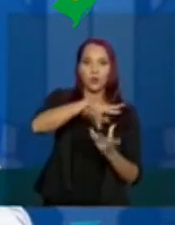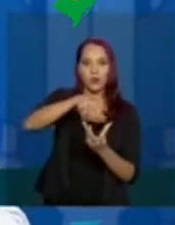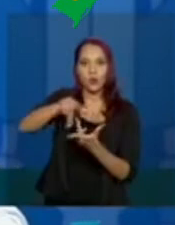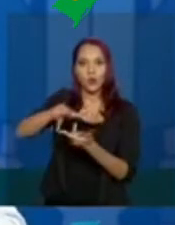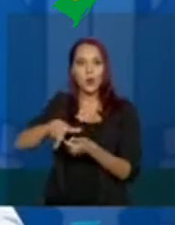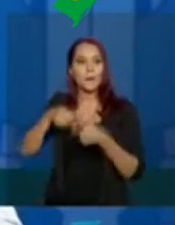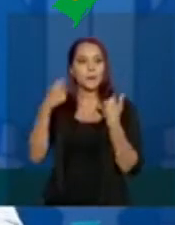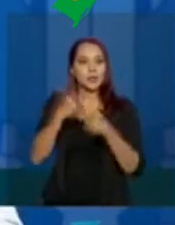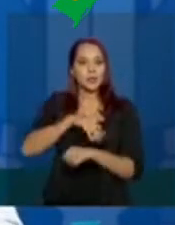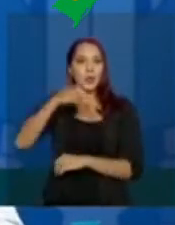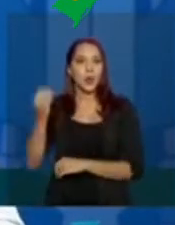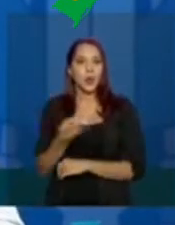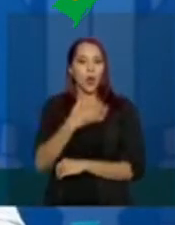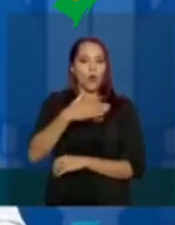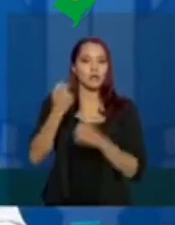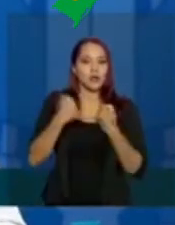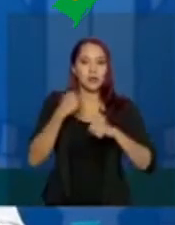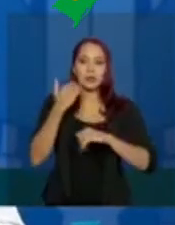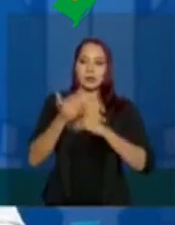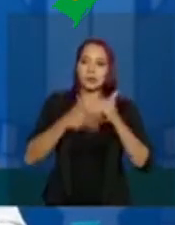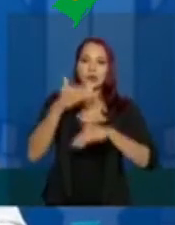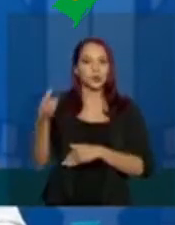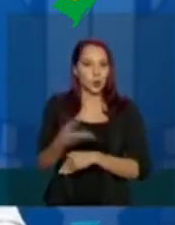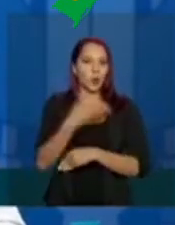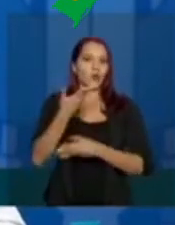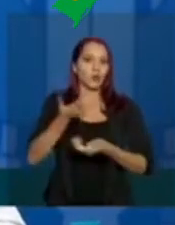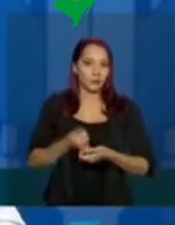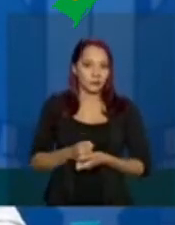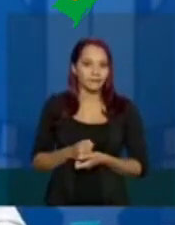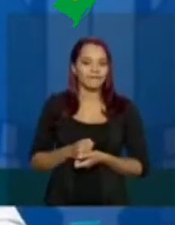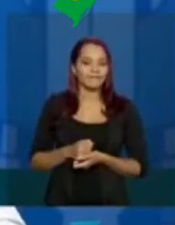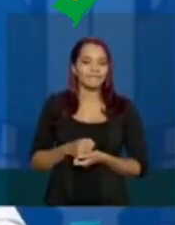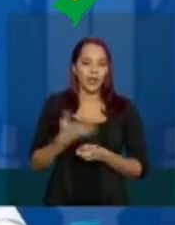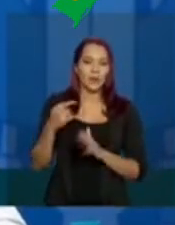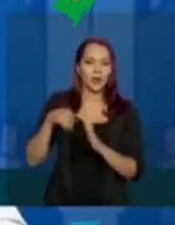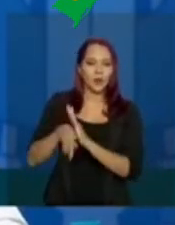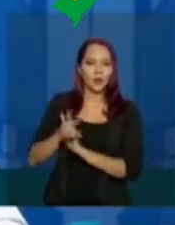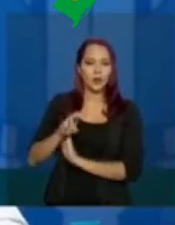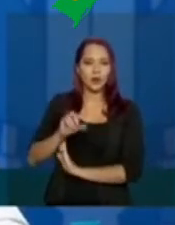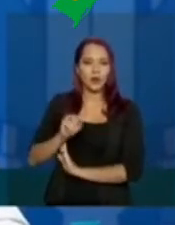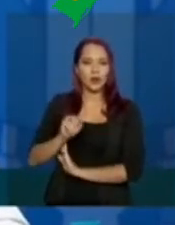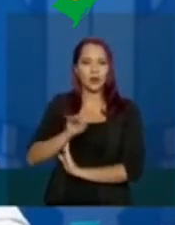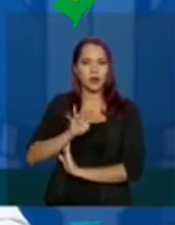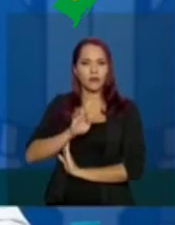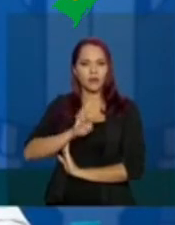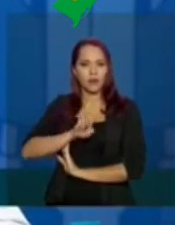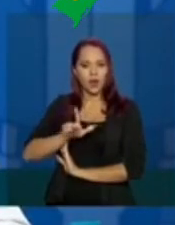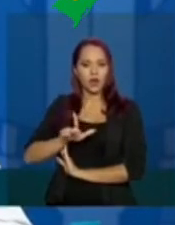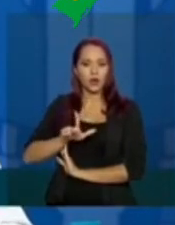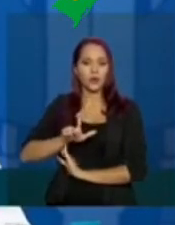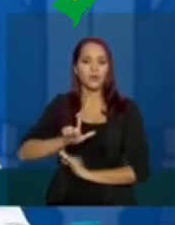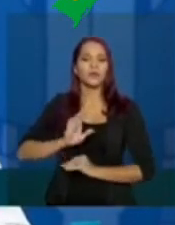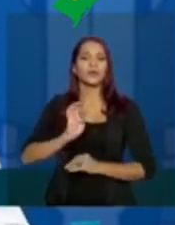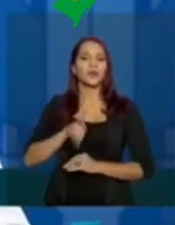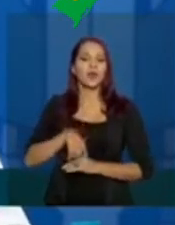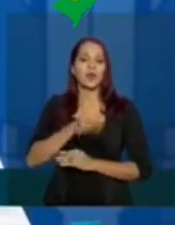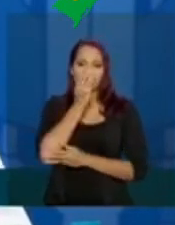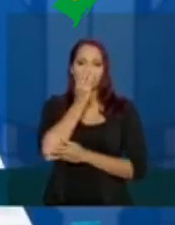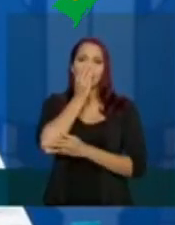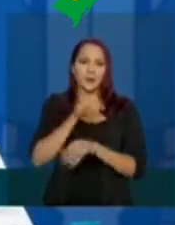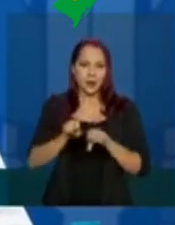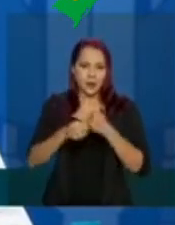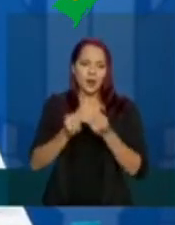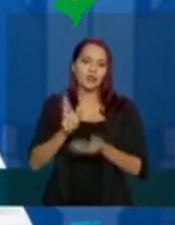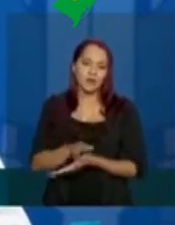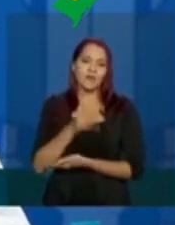se reinventar, se redescobrir. A pergunta do Rafael Algatti, da Record News, que era aqui dos respiradores quebrados,